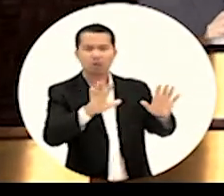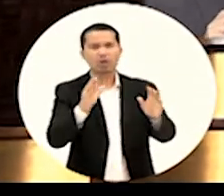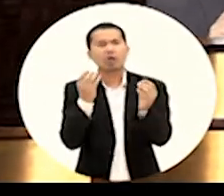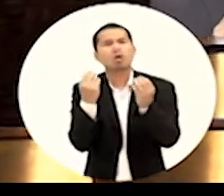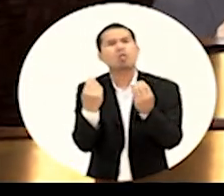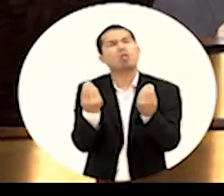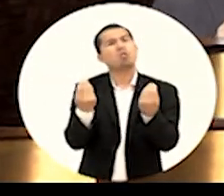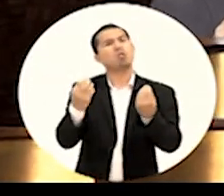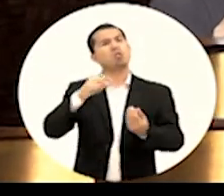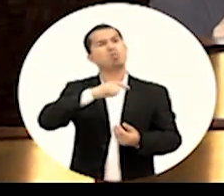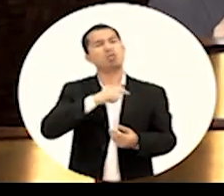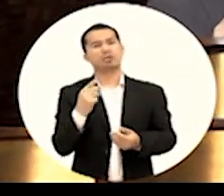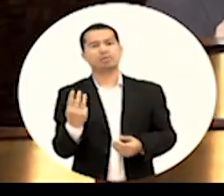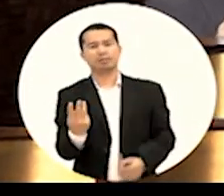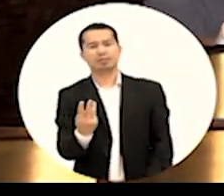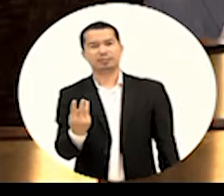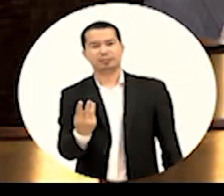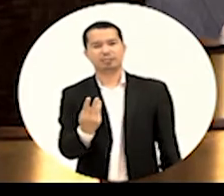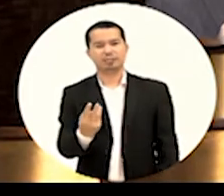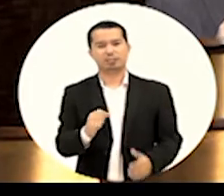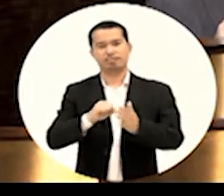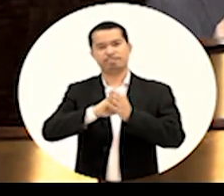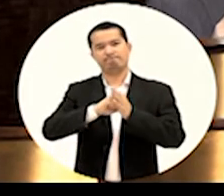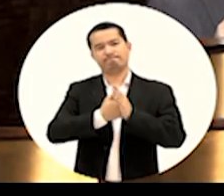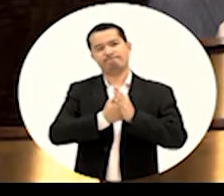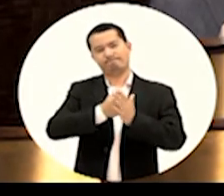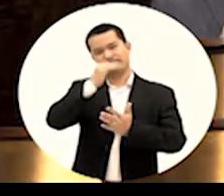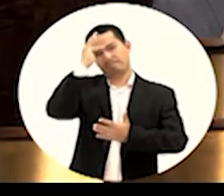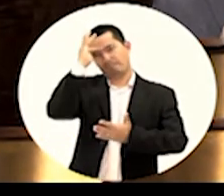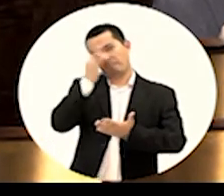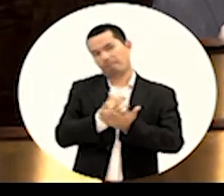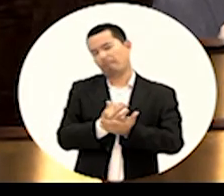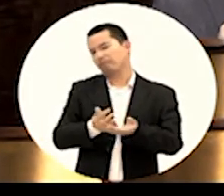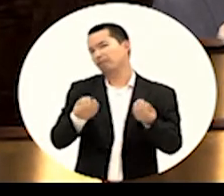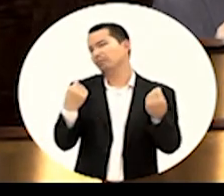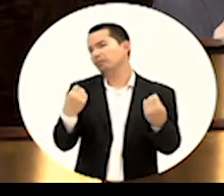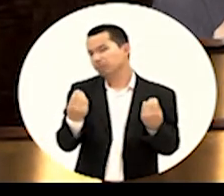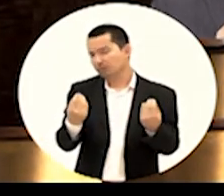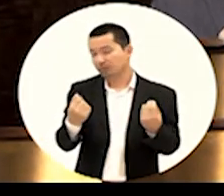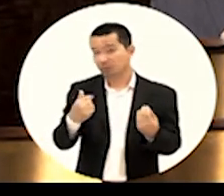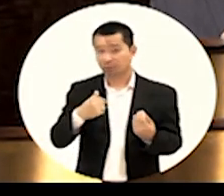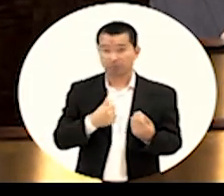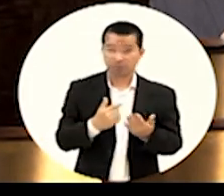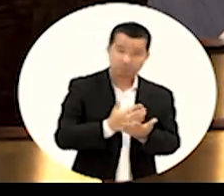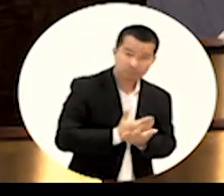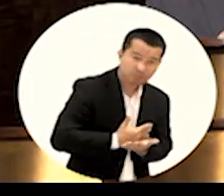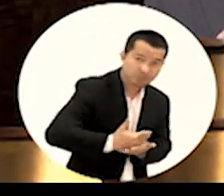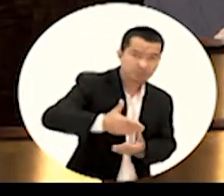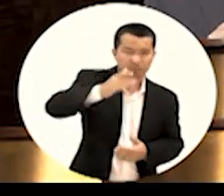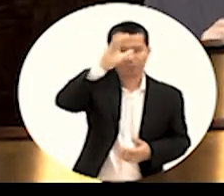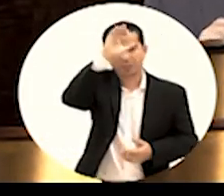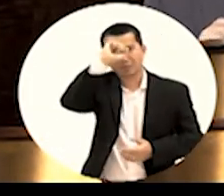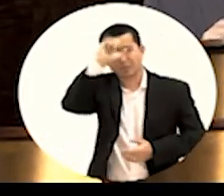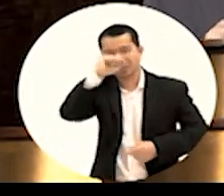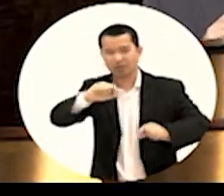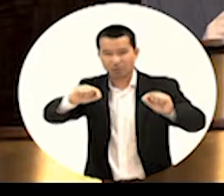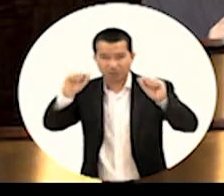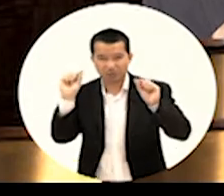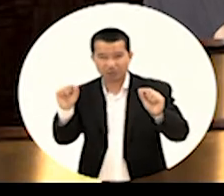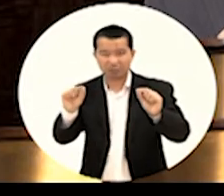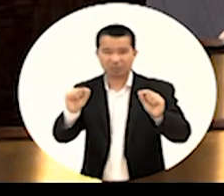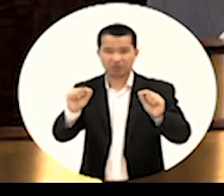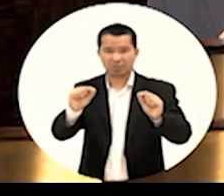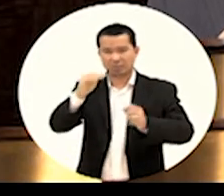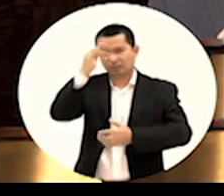da fornalha. Que fé é essa que pode conter uma fornalha? eu aprendo